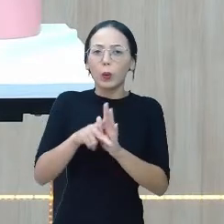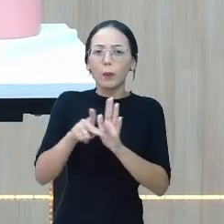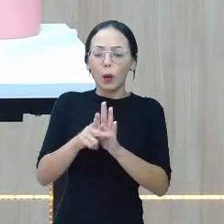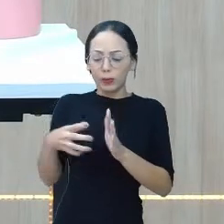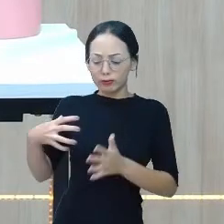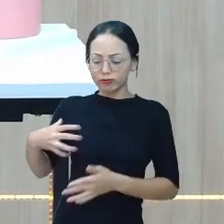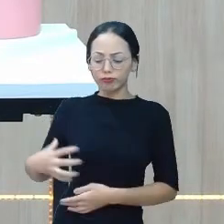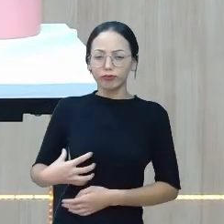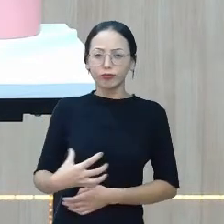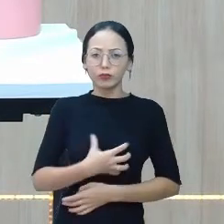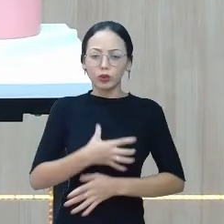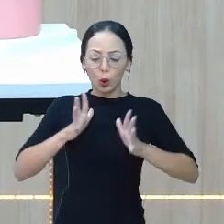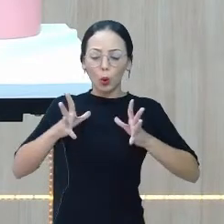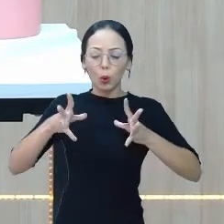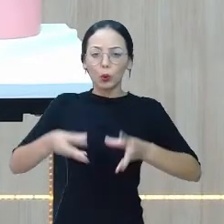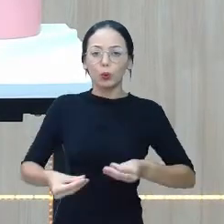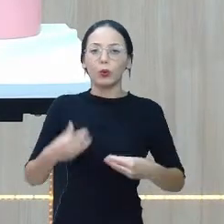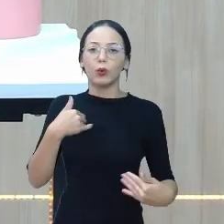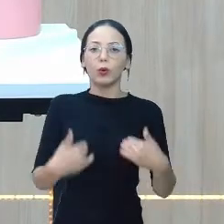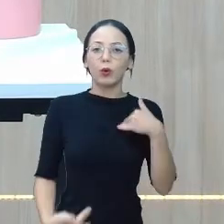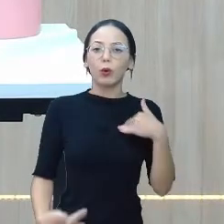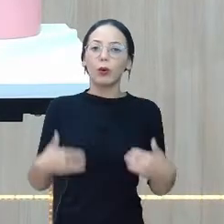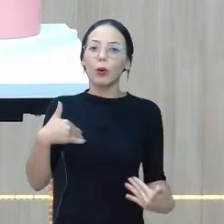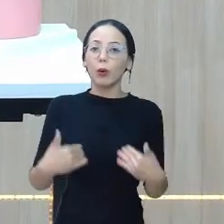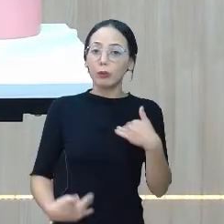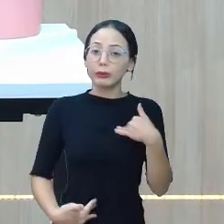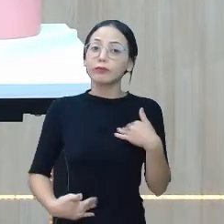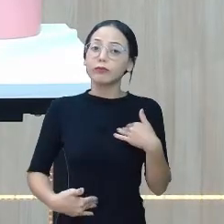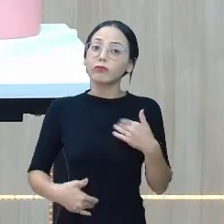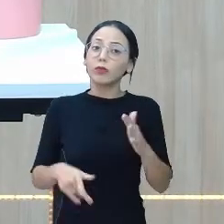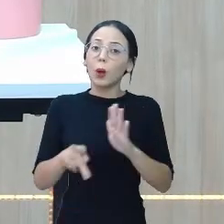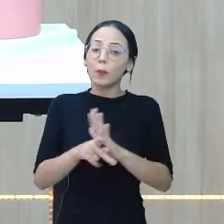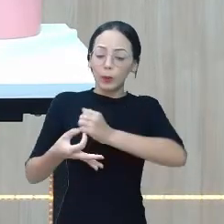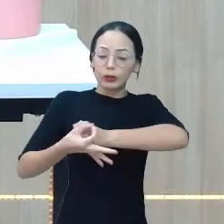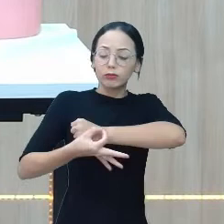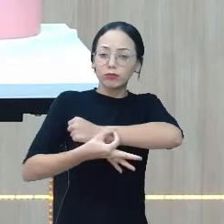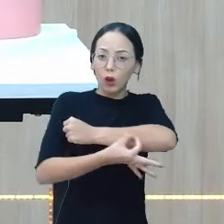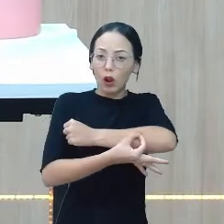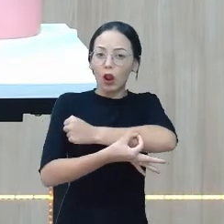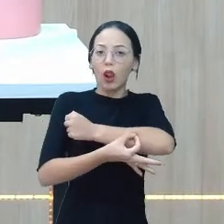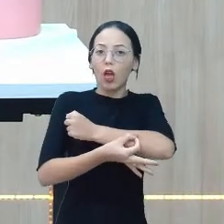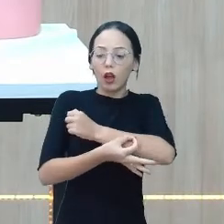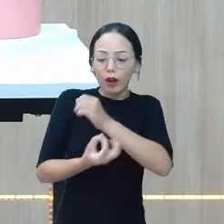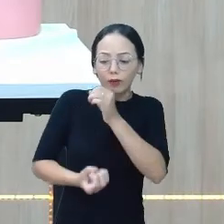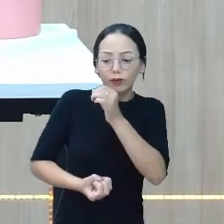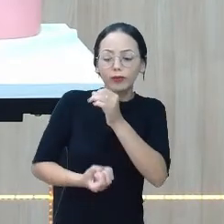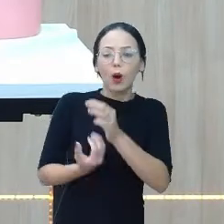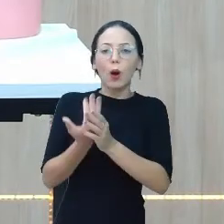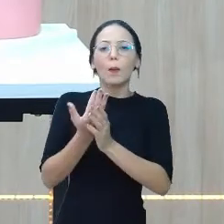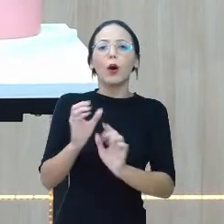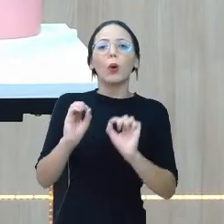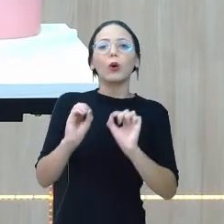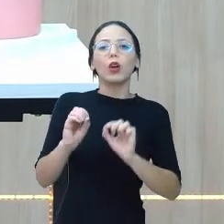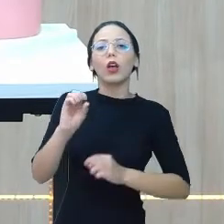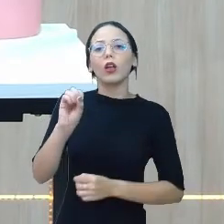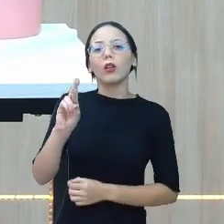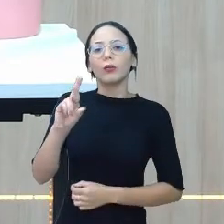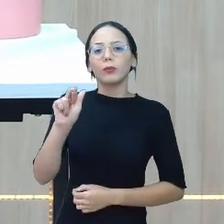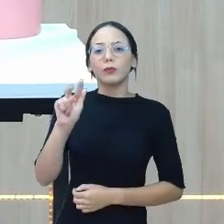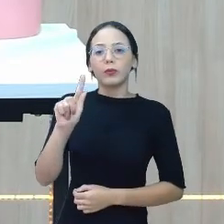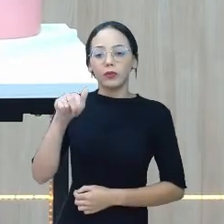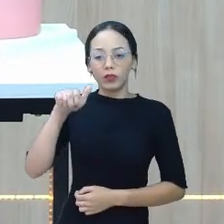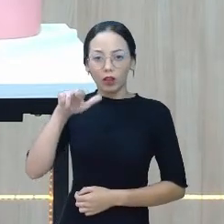em todo o nosso corpo. E aí, essa molécula, ela se reúne e forma aí a organela. Então,